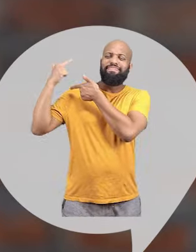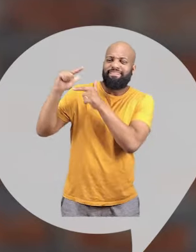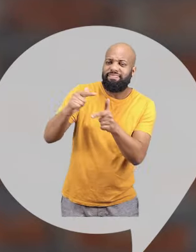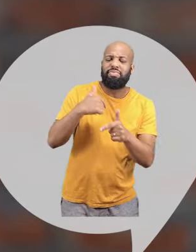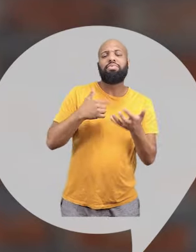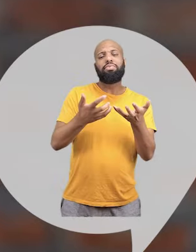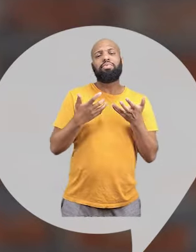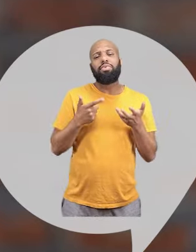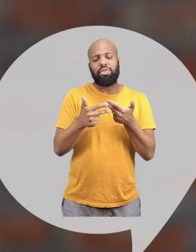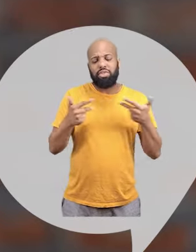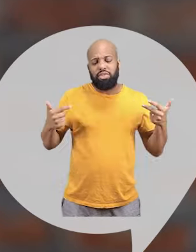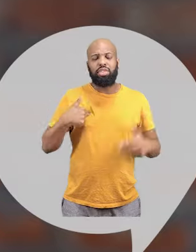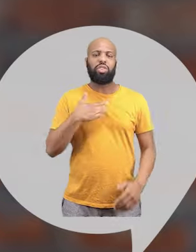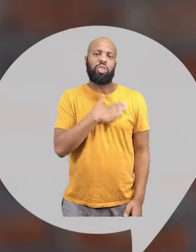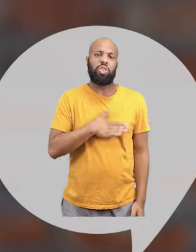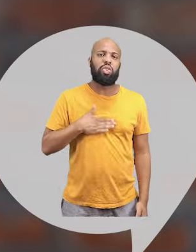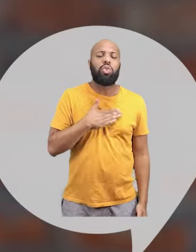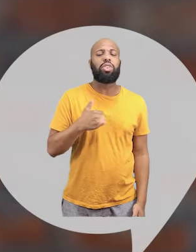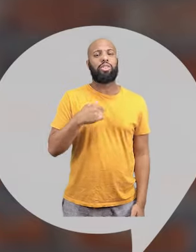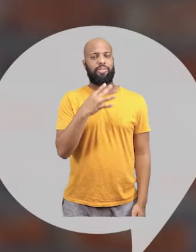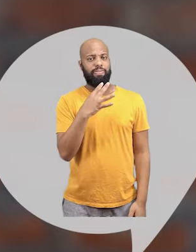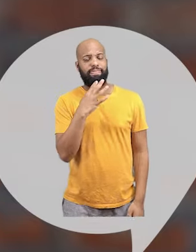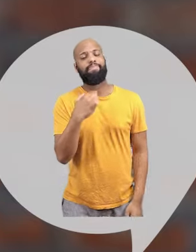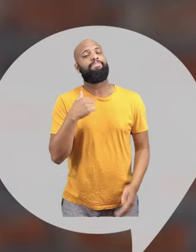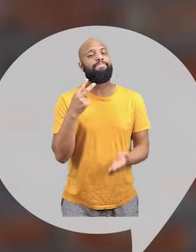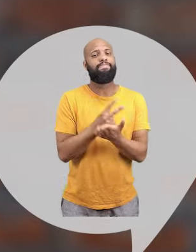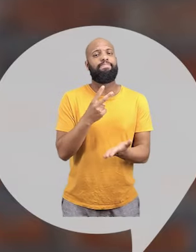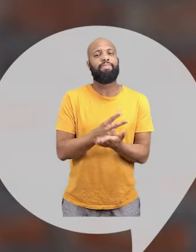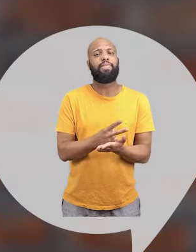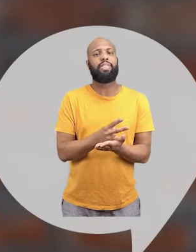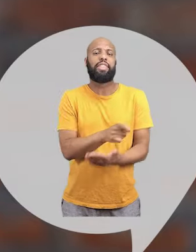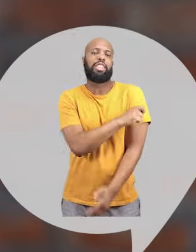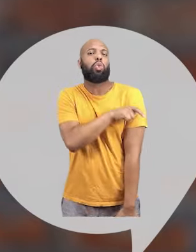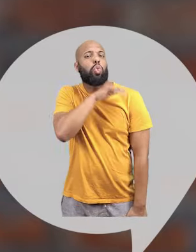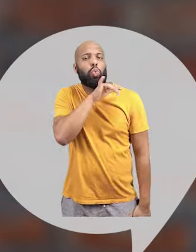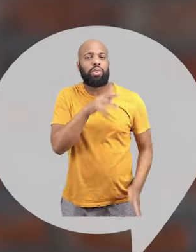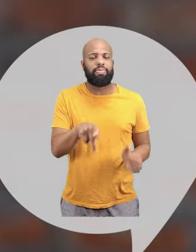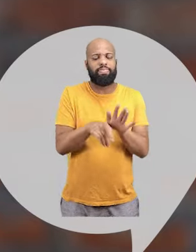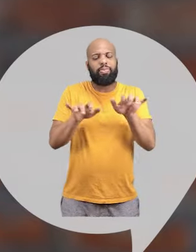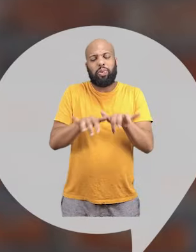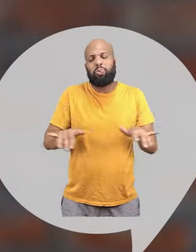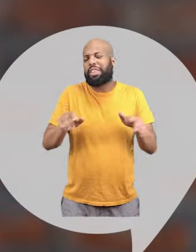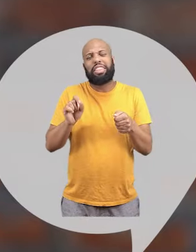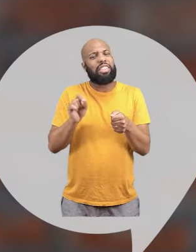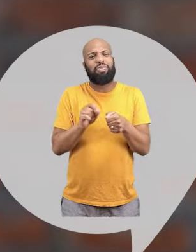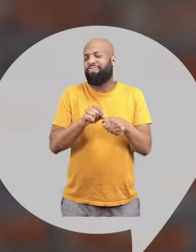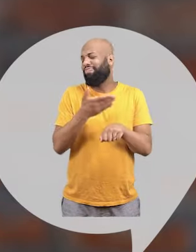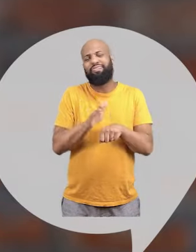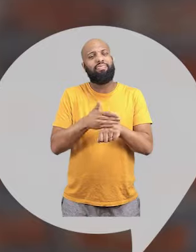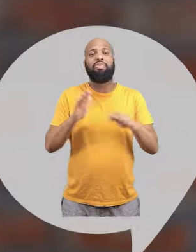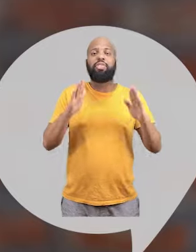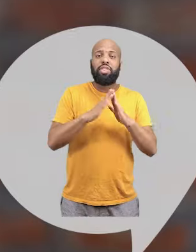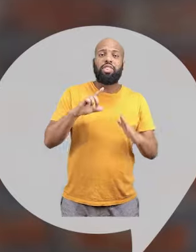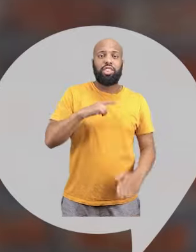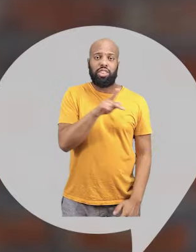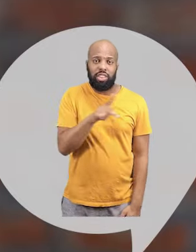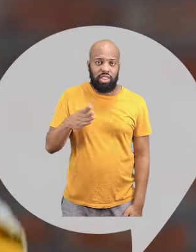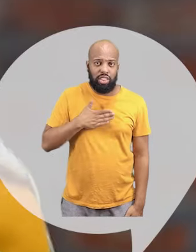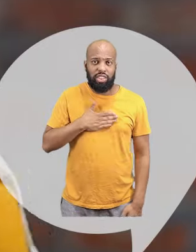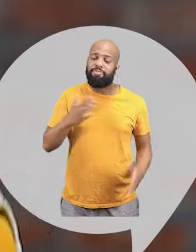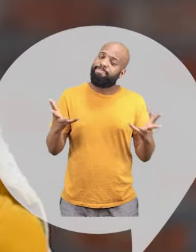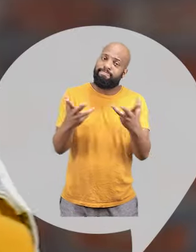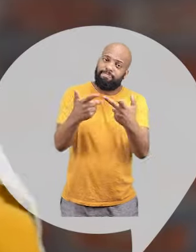música assim eu queria tocar músicas que eu gosto que eu conheço então eu sempre era um mal aluno Eu não fazia as lições de casa e daí eu lembro que chegou